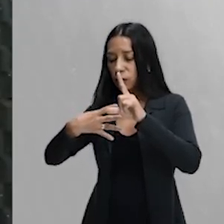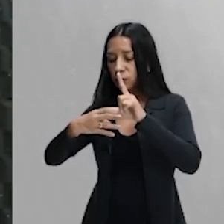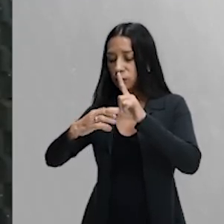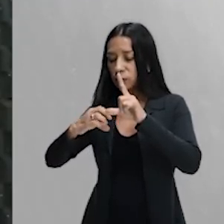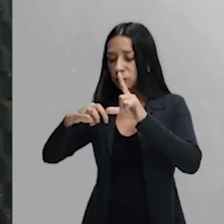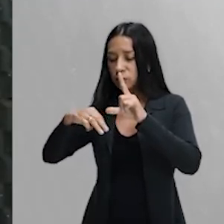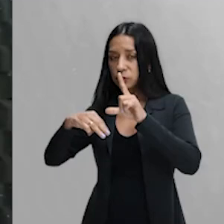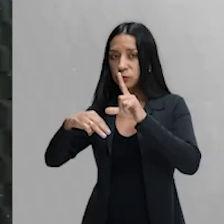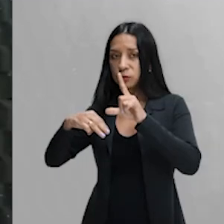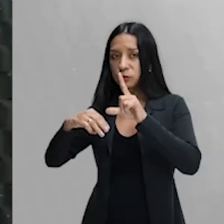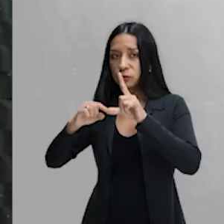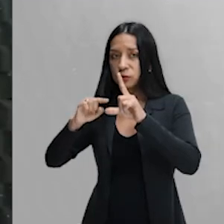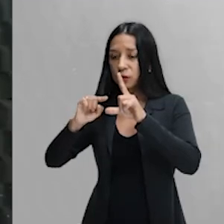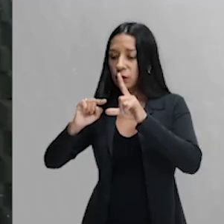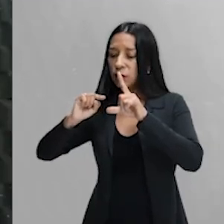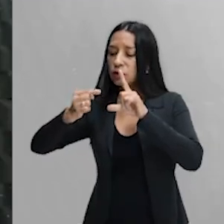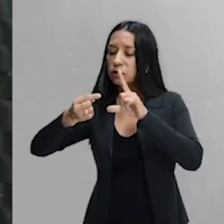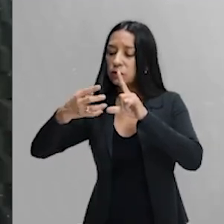também mede 4.